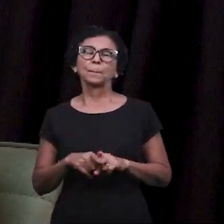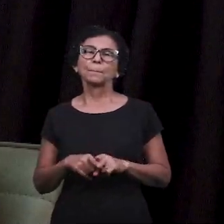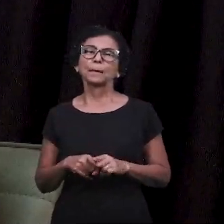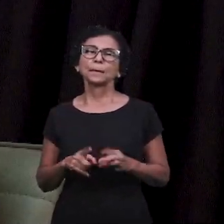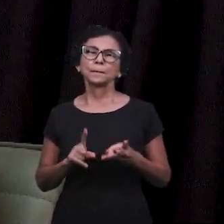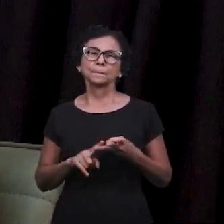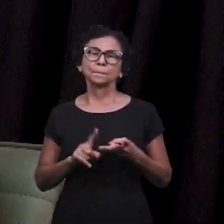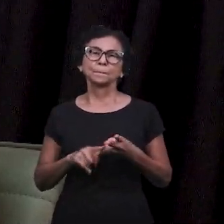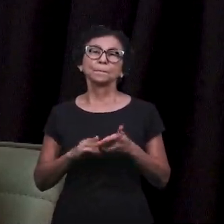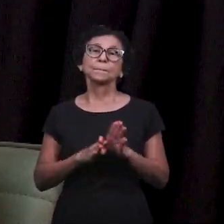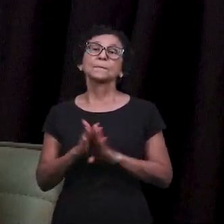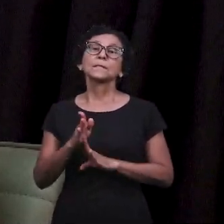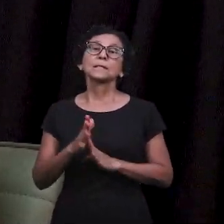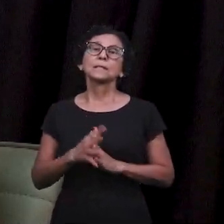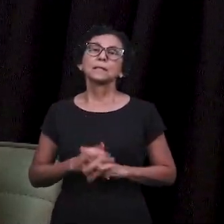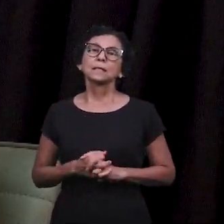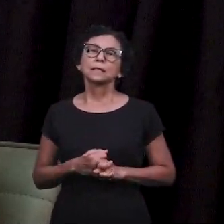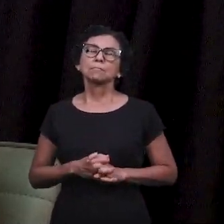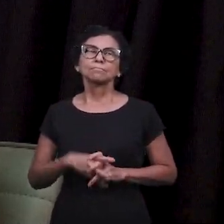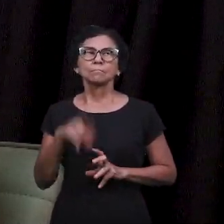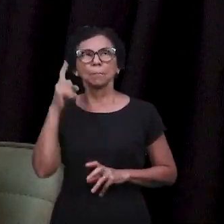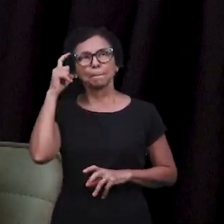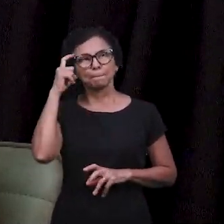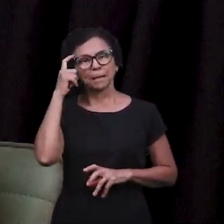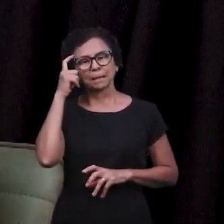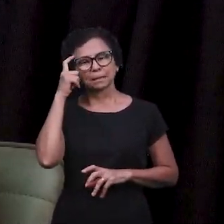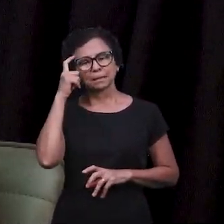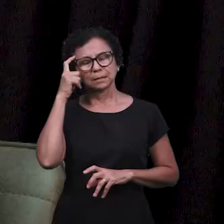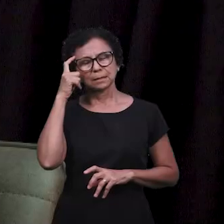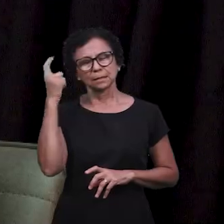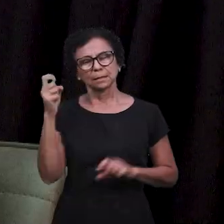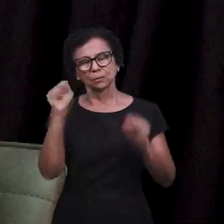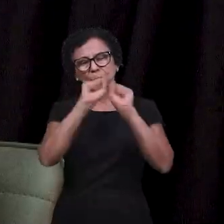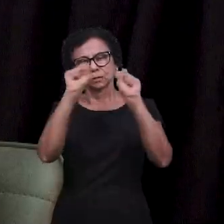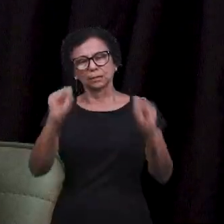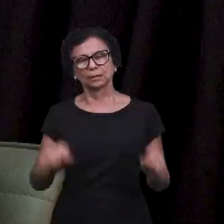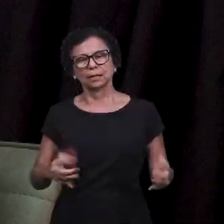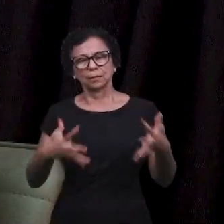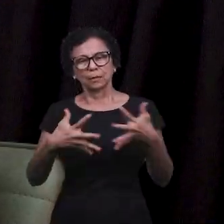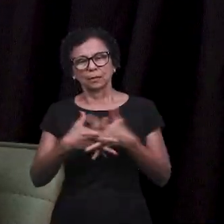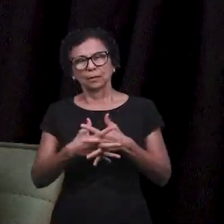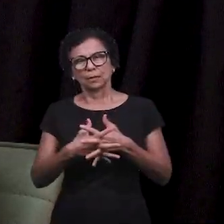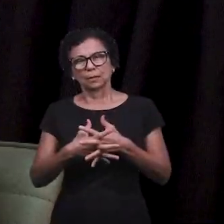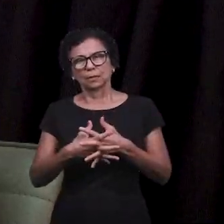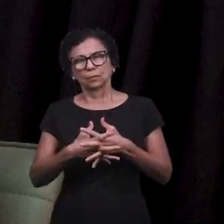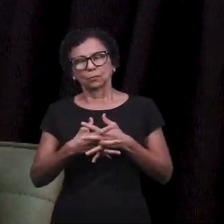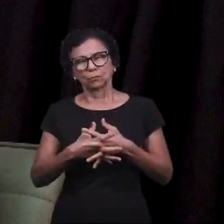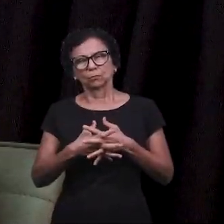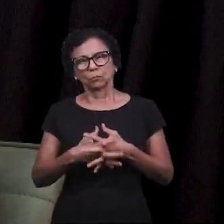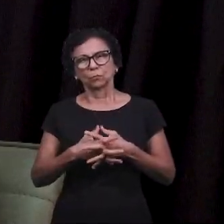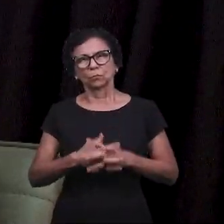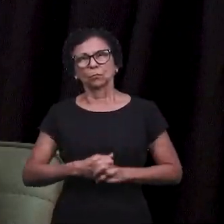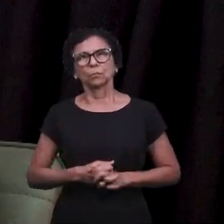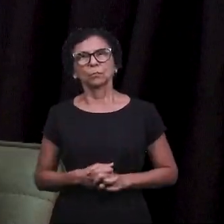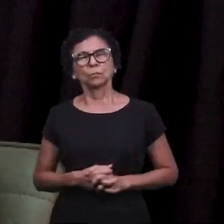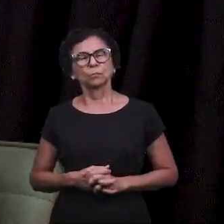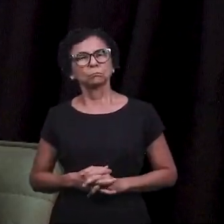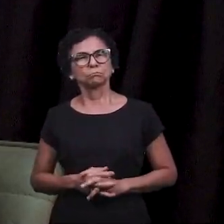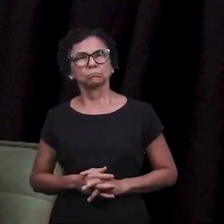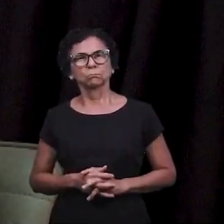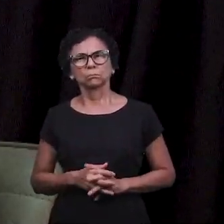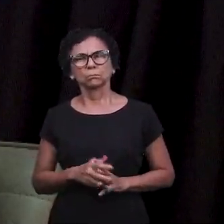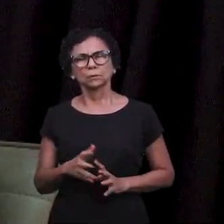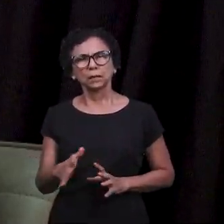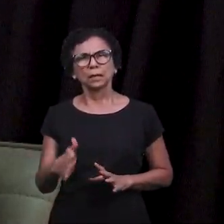poderia dar é: pense num programa de integridade não como algo localizado e pontual, mas como algo perene, algo permanente.